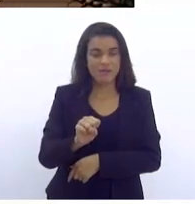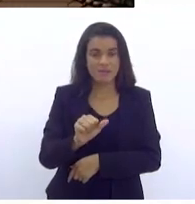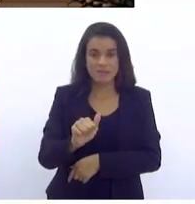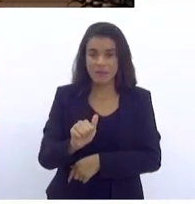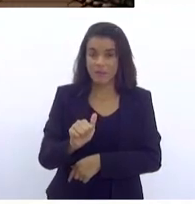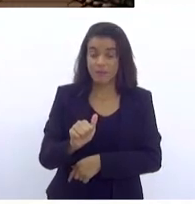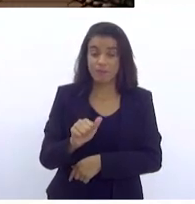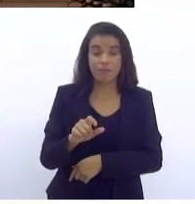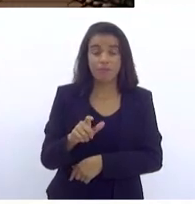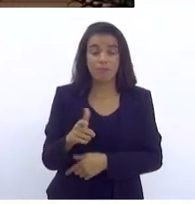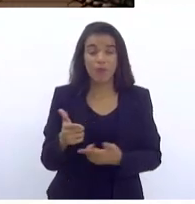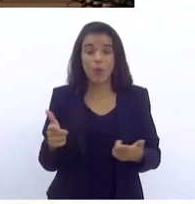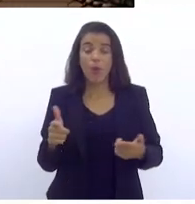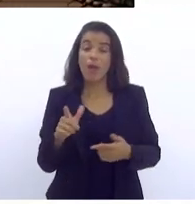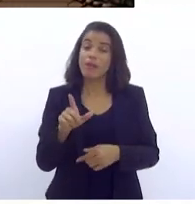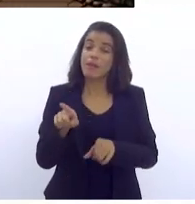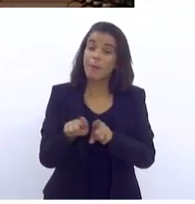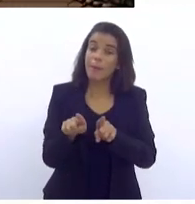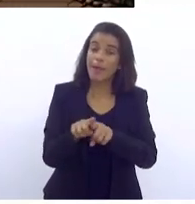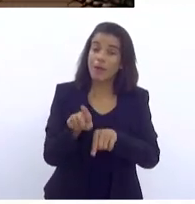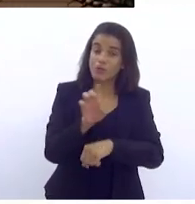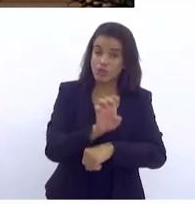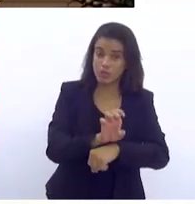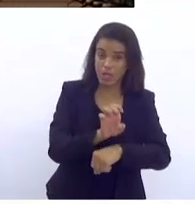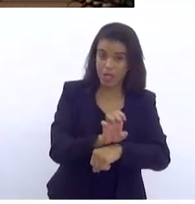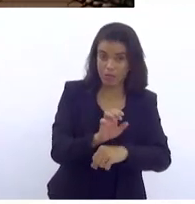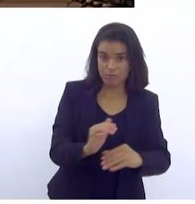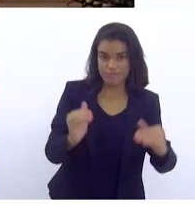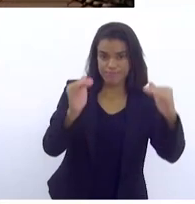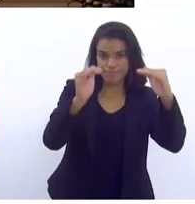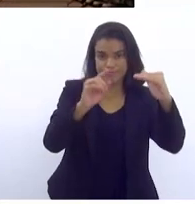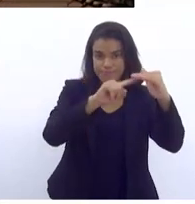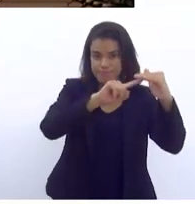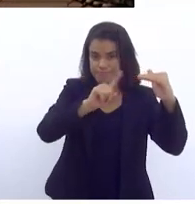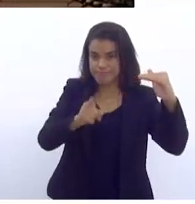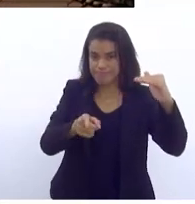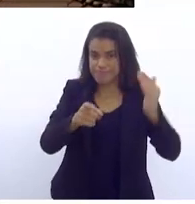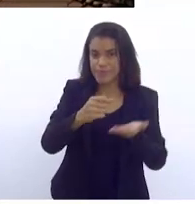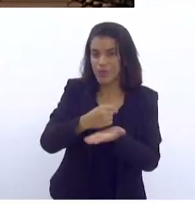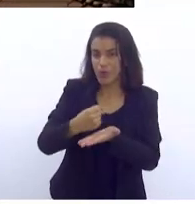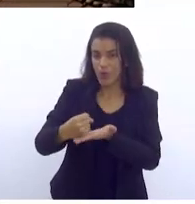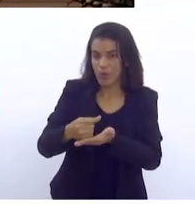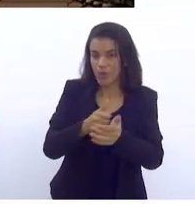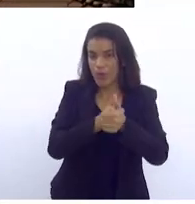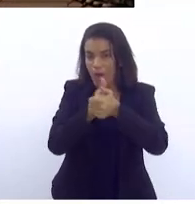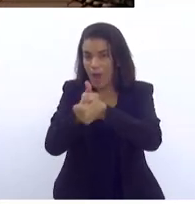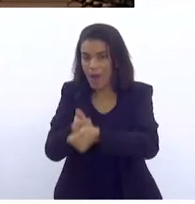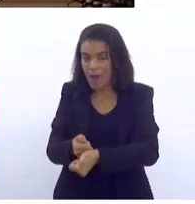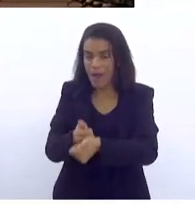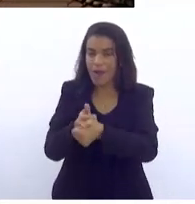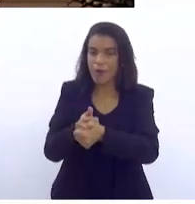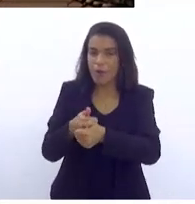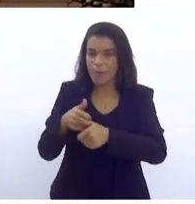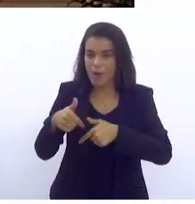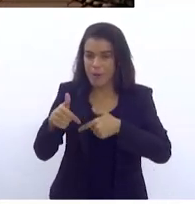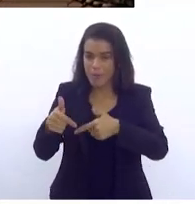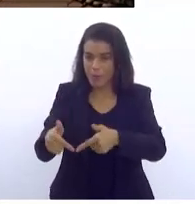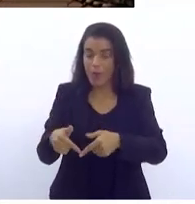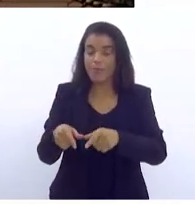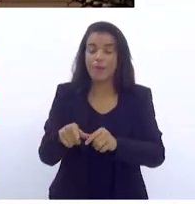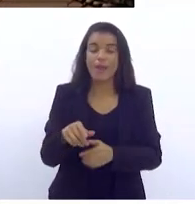concedente que é o estado como o agente que contratou acompanhe Esse contrato a agência